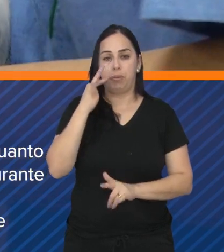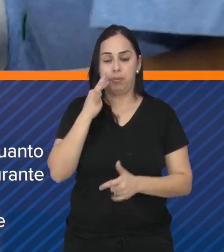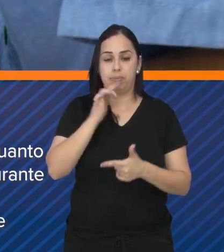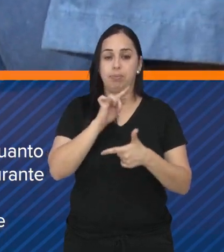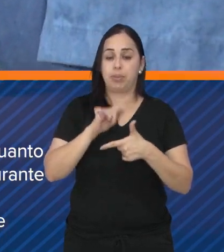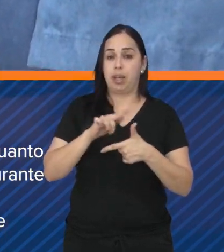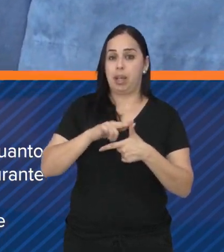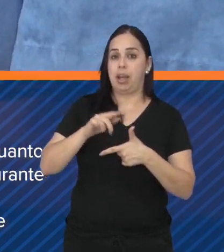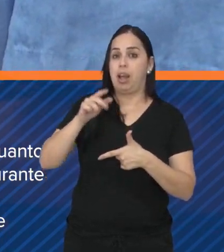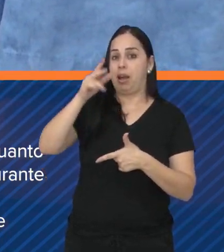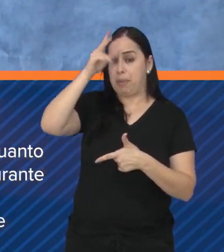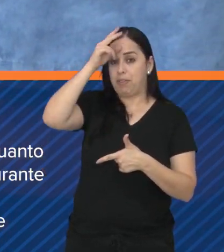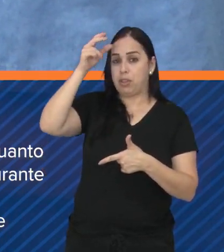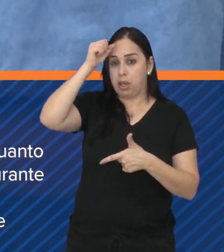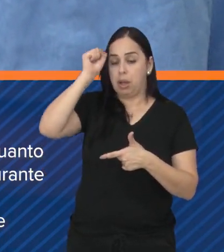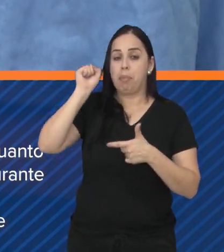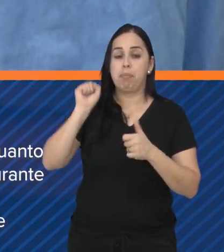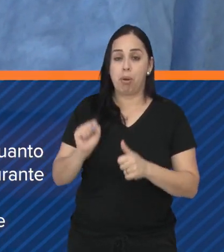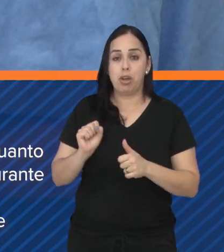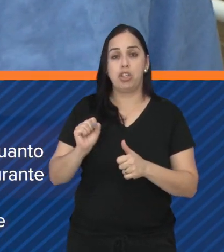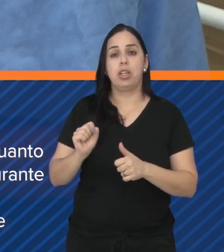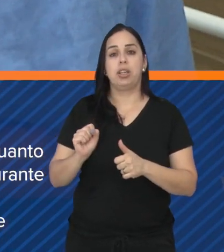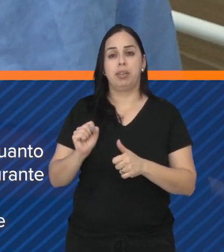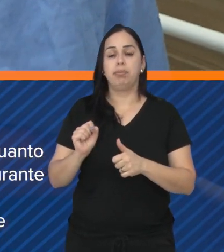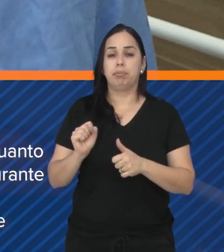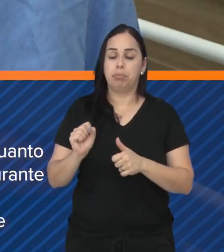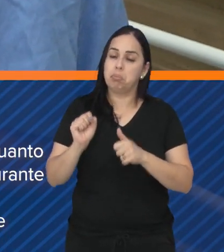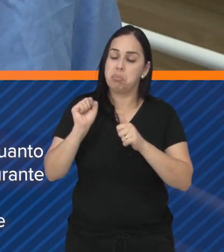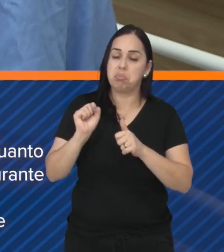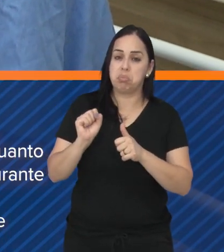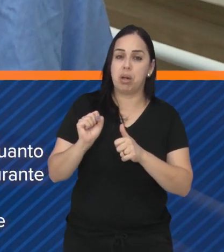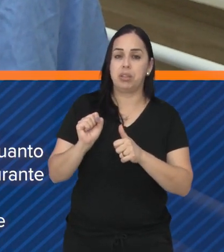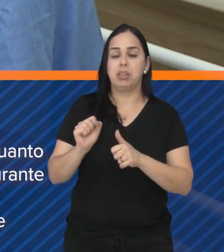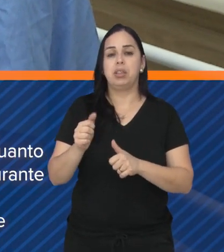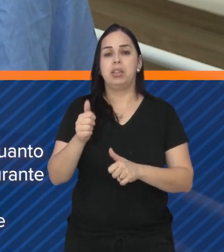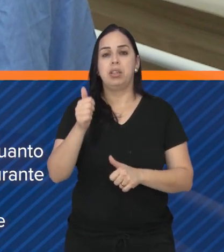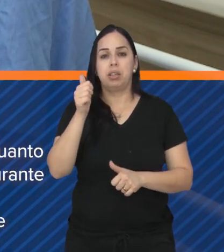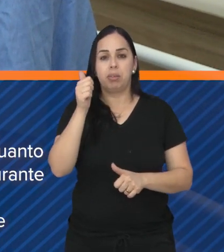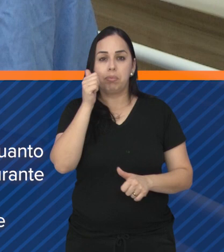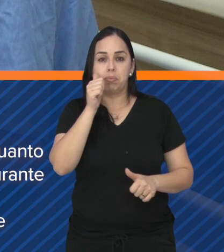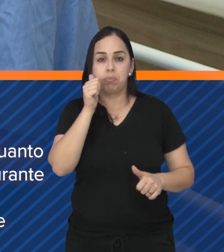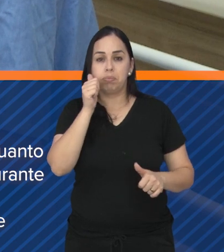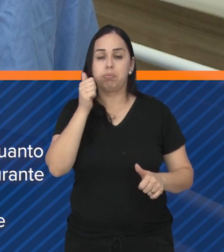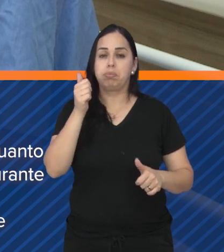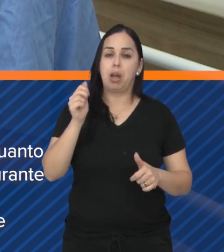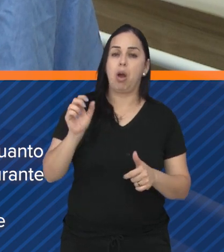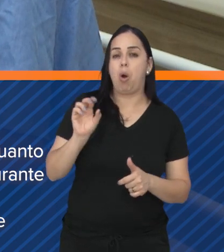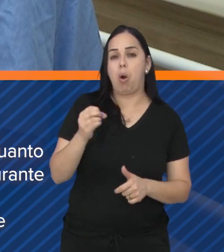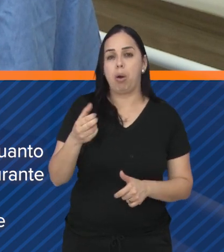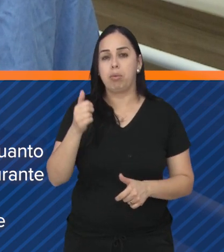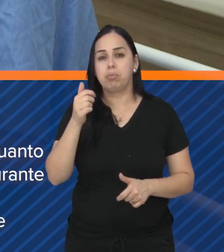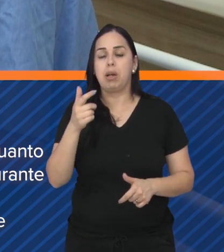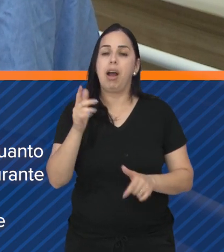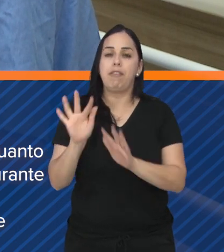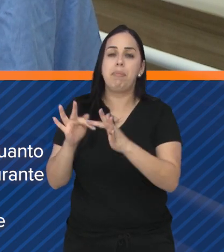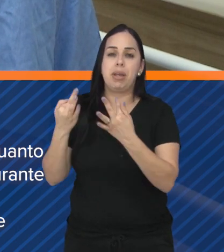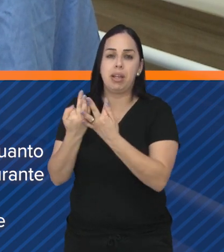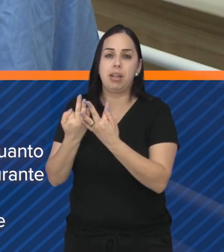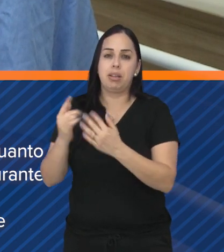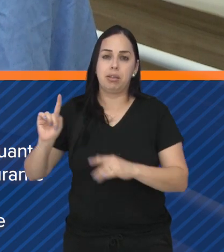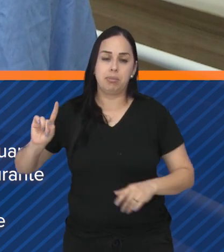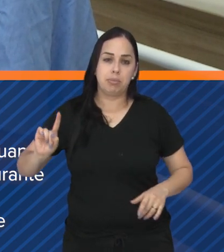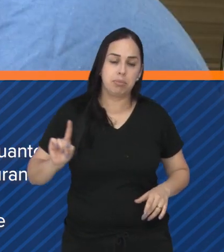o poder público a permitir que familiares ou profissionais da saúde do sexo feminino possam acompanhar procedimentos que